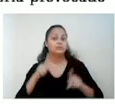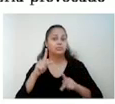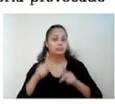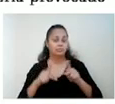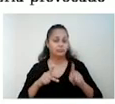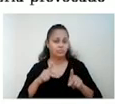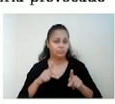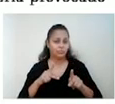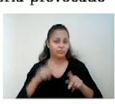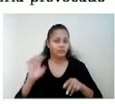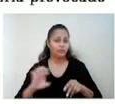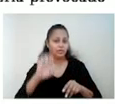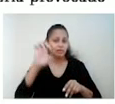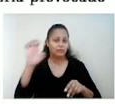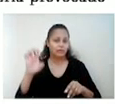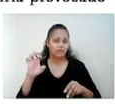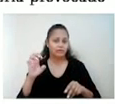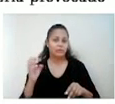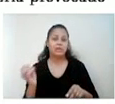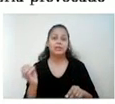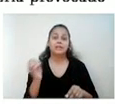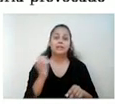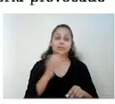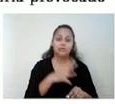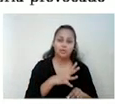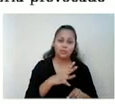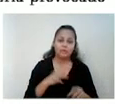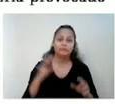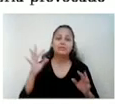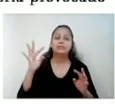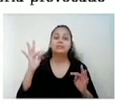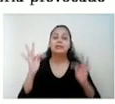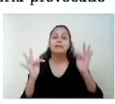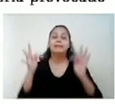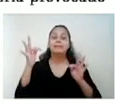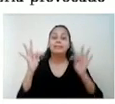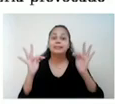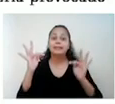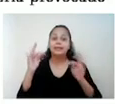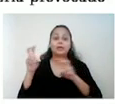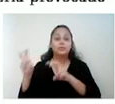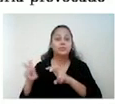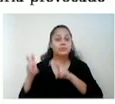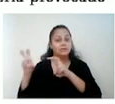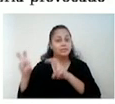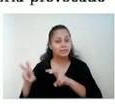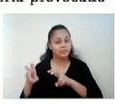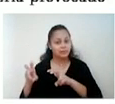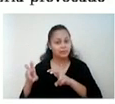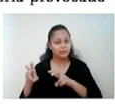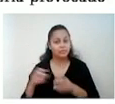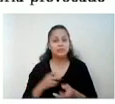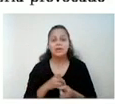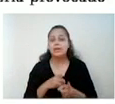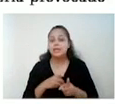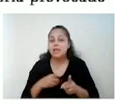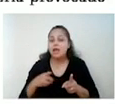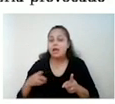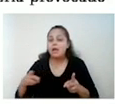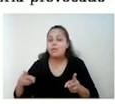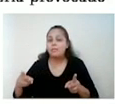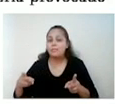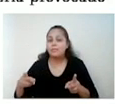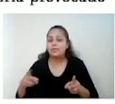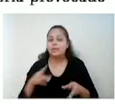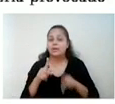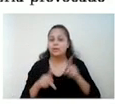aumento populacional, e das novas técnicas agrícolas, que possibilitaram ainda mais o aumento da população. Tá bom?